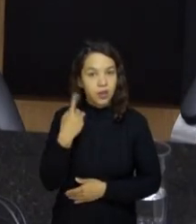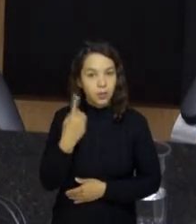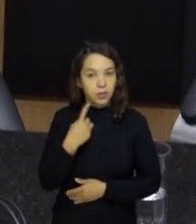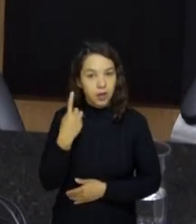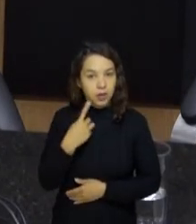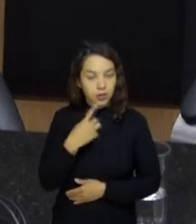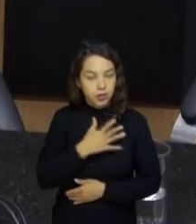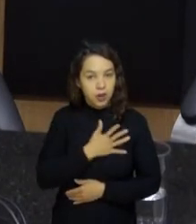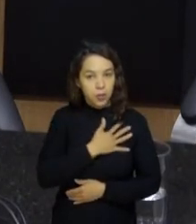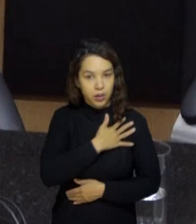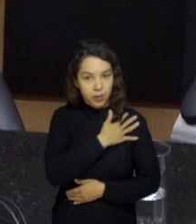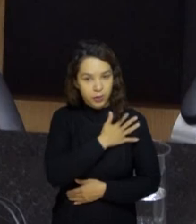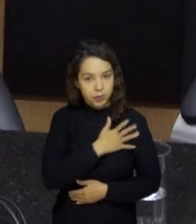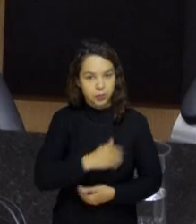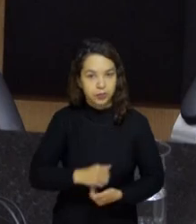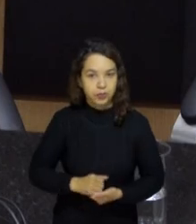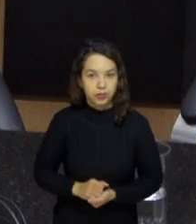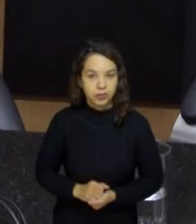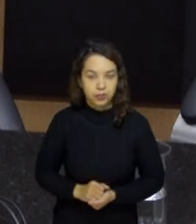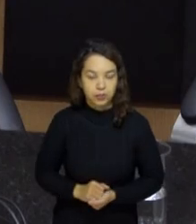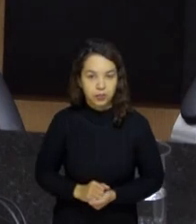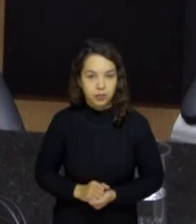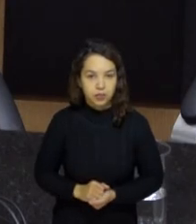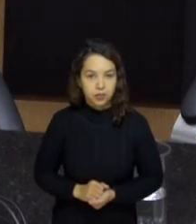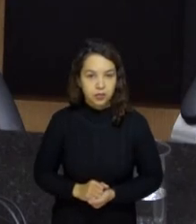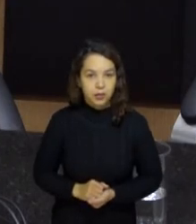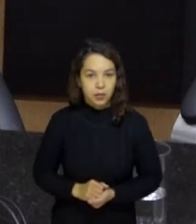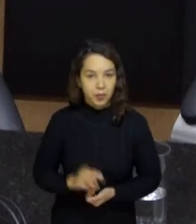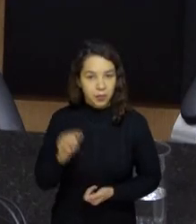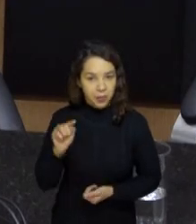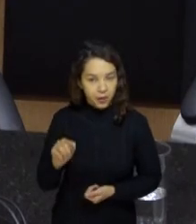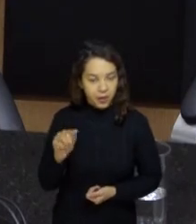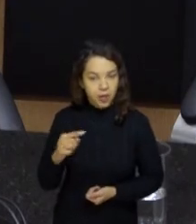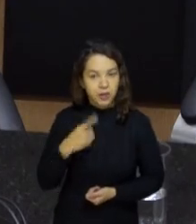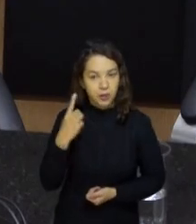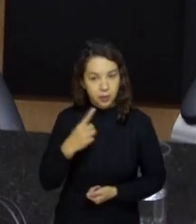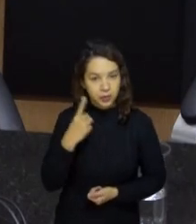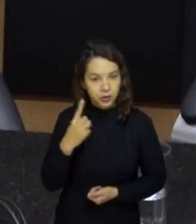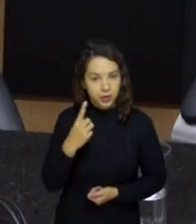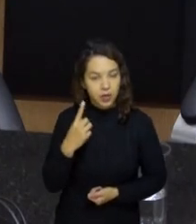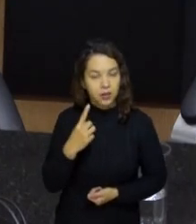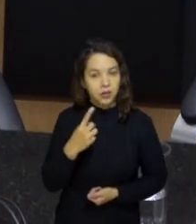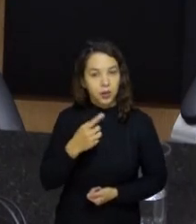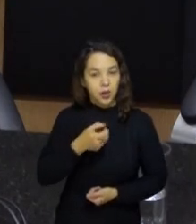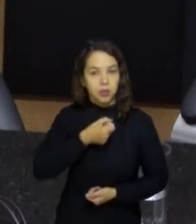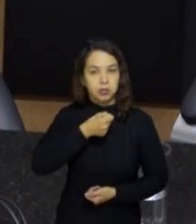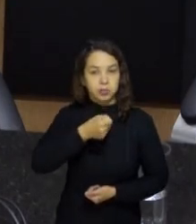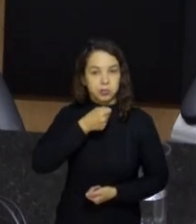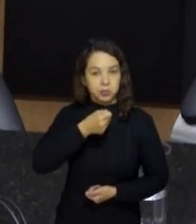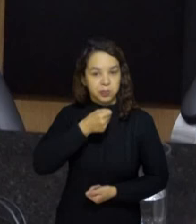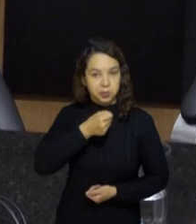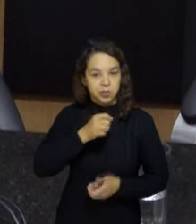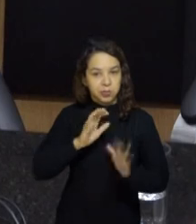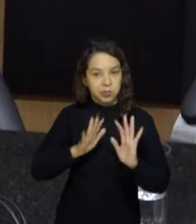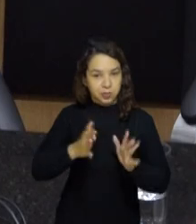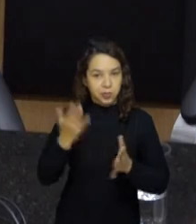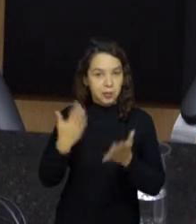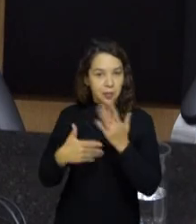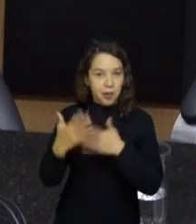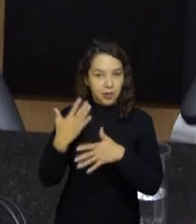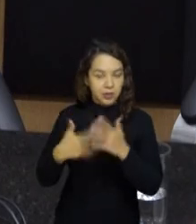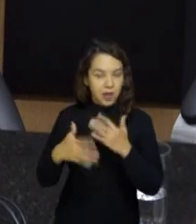Napoleão, né, um exímio locutor, né, inclusive já fez programa em rádio